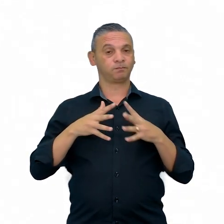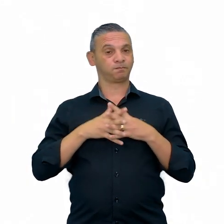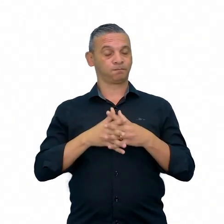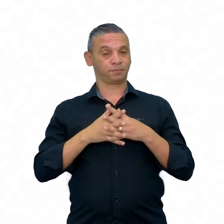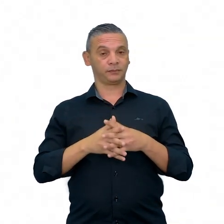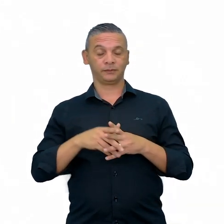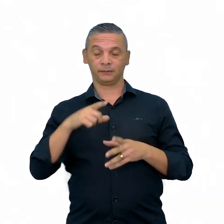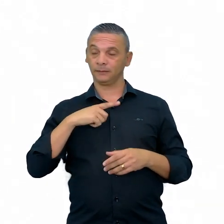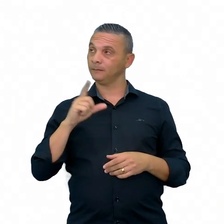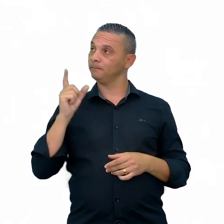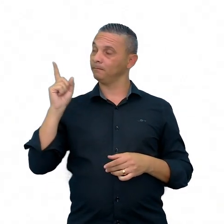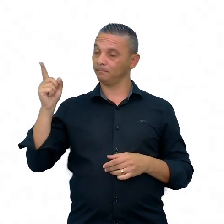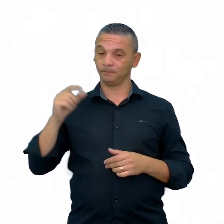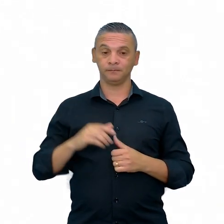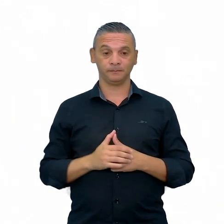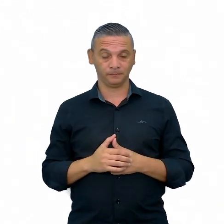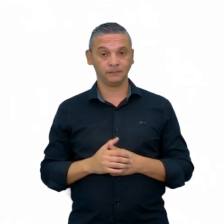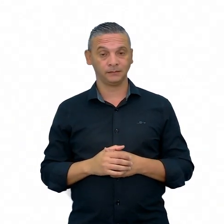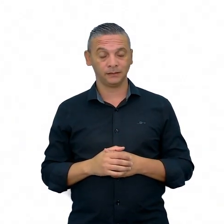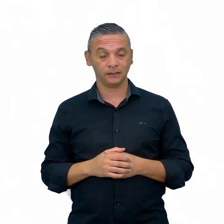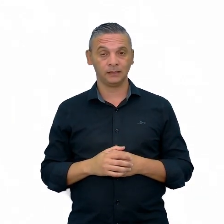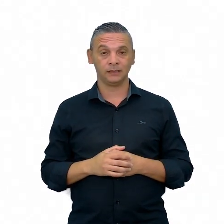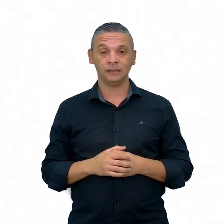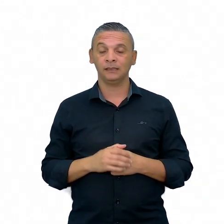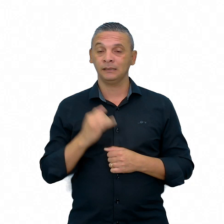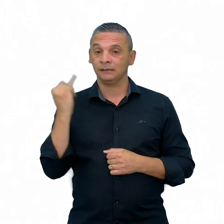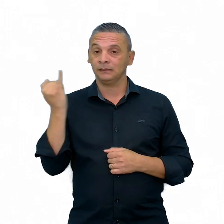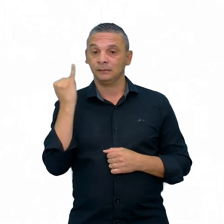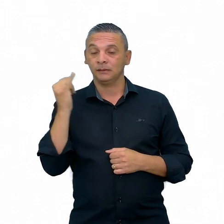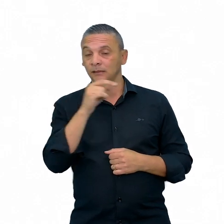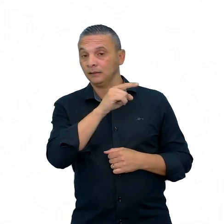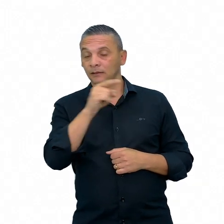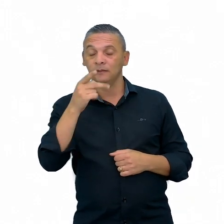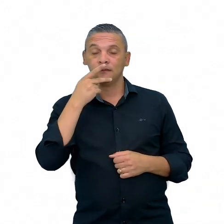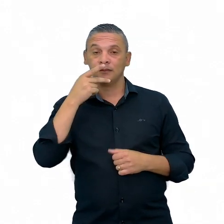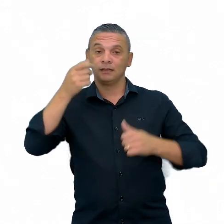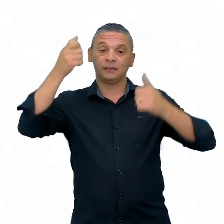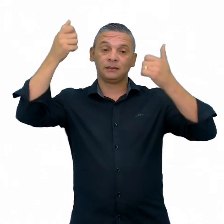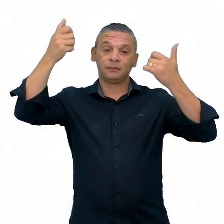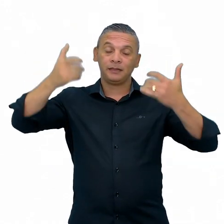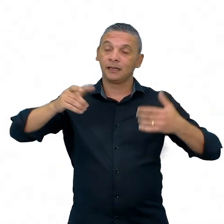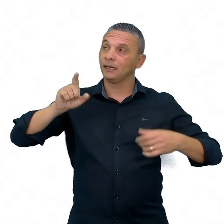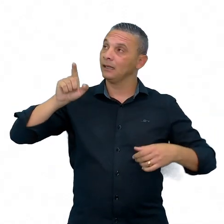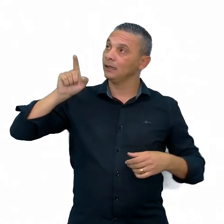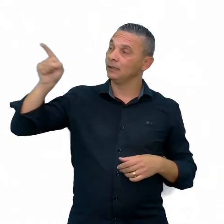um assunto denso, nós temos é muito importante falar sobre